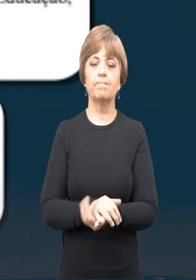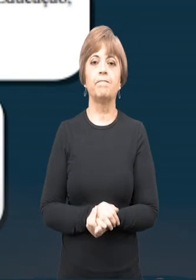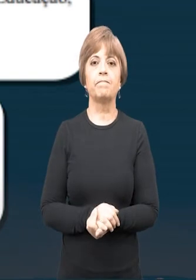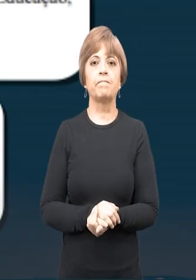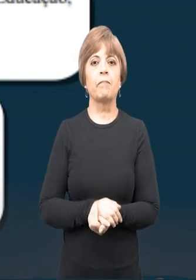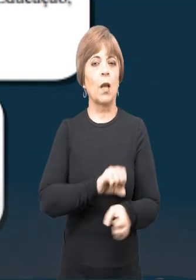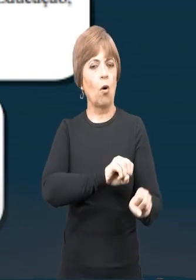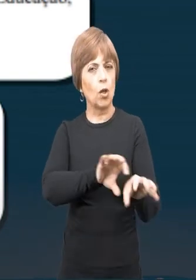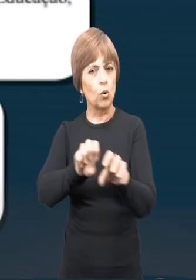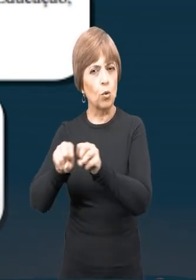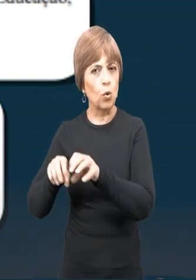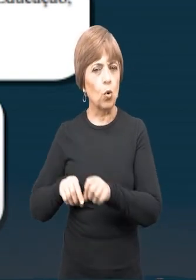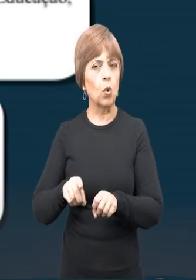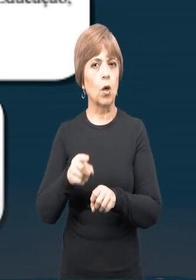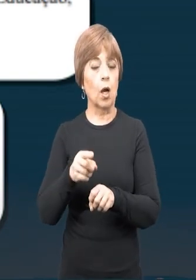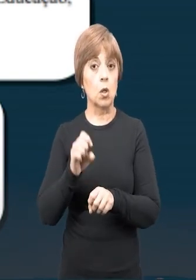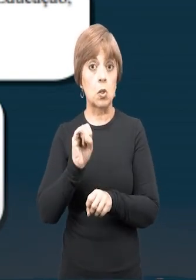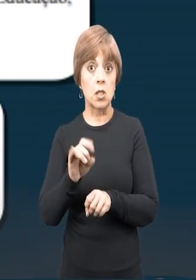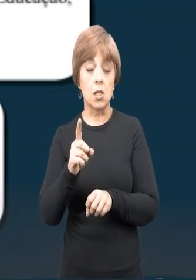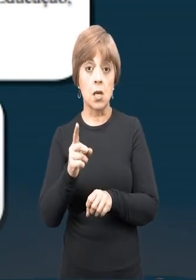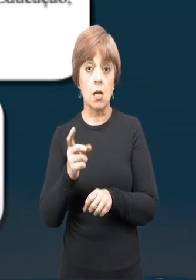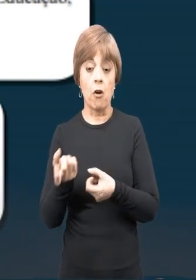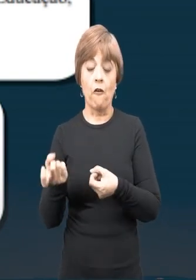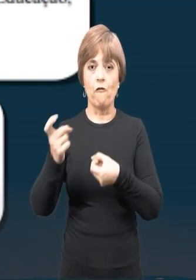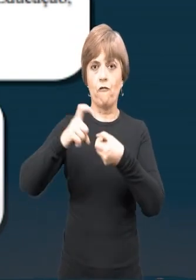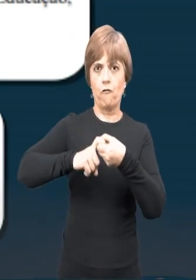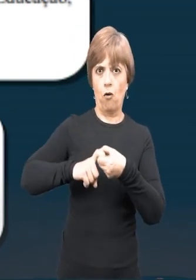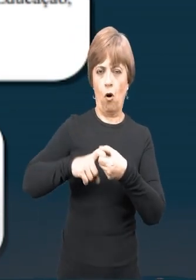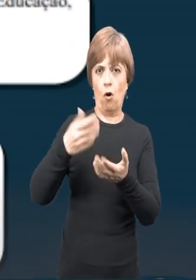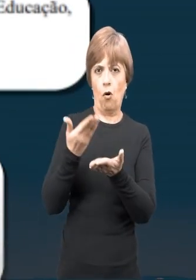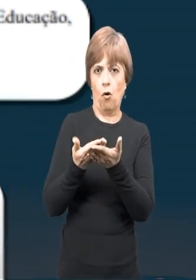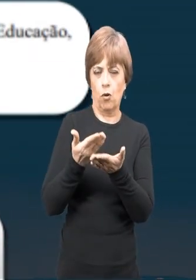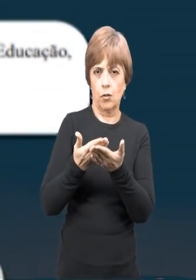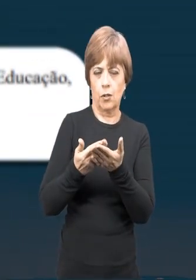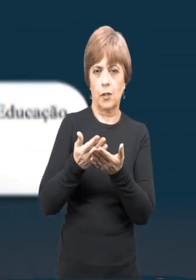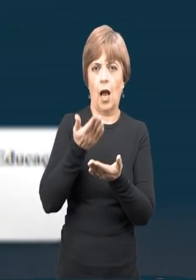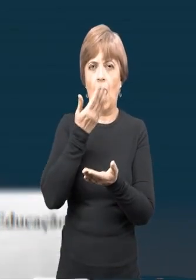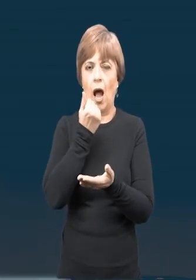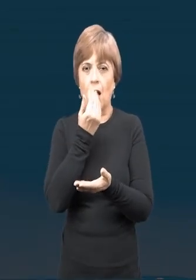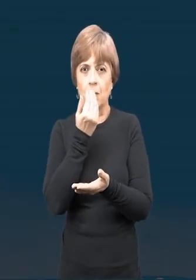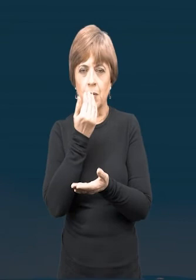quando retornadas às atividades presenciais, a alimentação